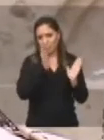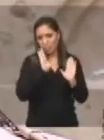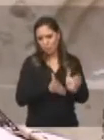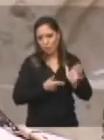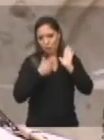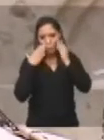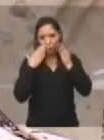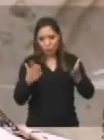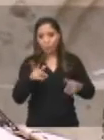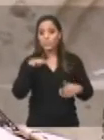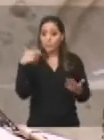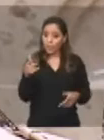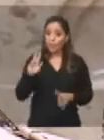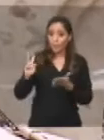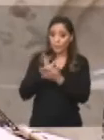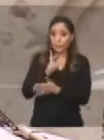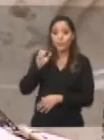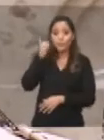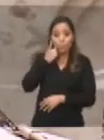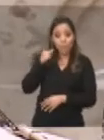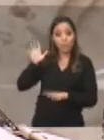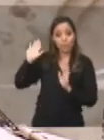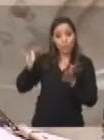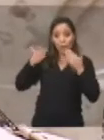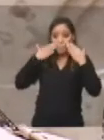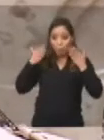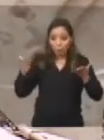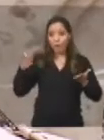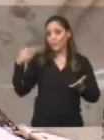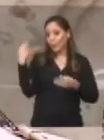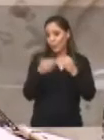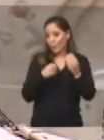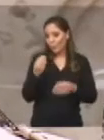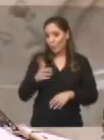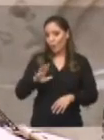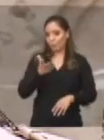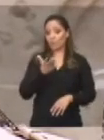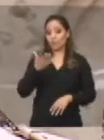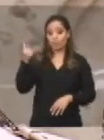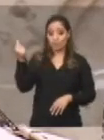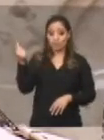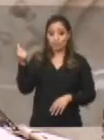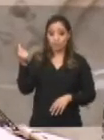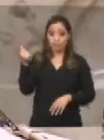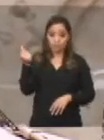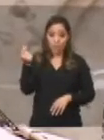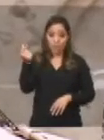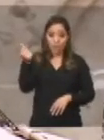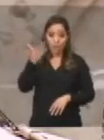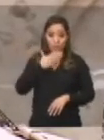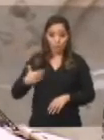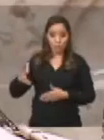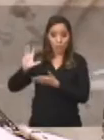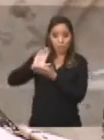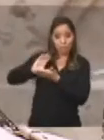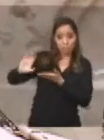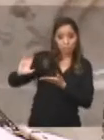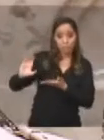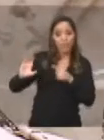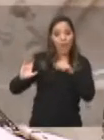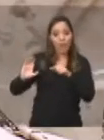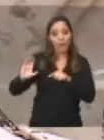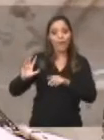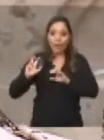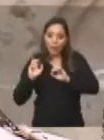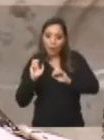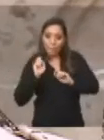gabinete parlamentar uma maneira de agir. Com dinheiro público depositado pela Câmara dos Deputados, em para proveito próprio, o dinheiro